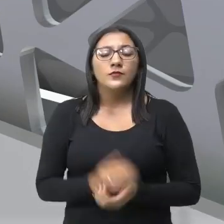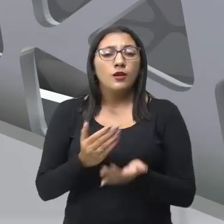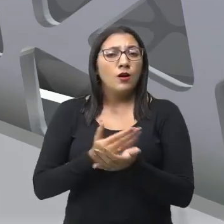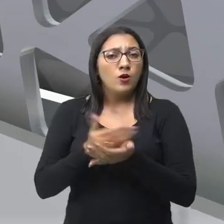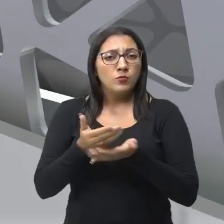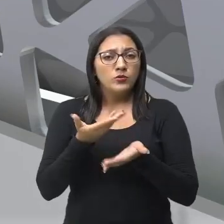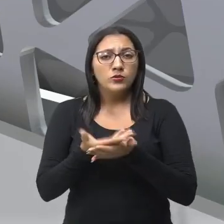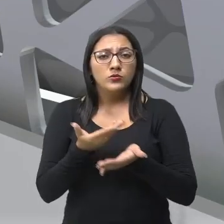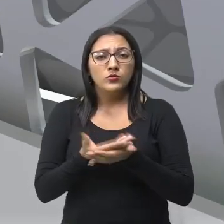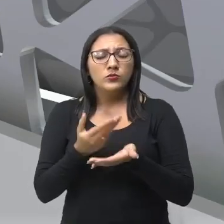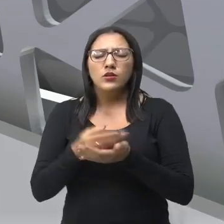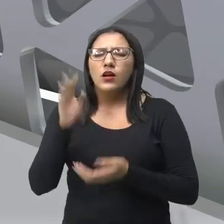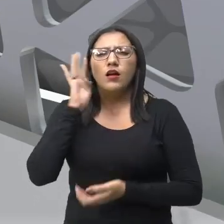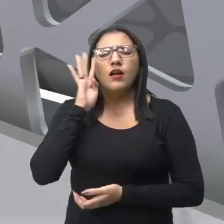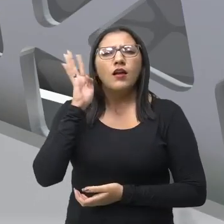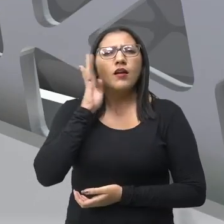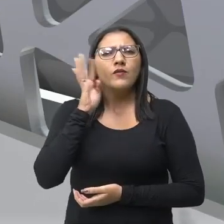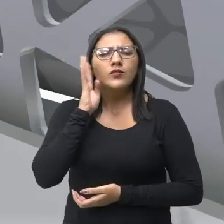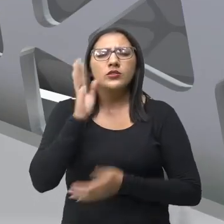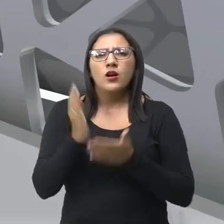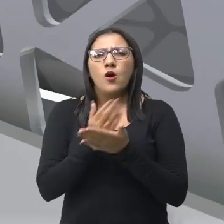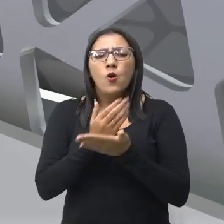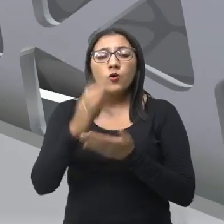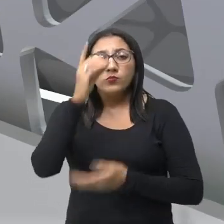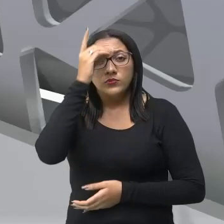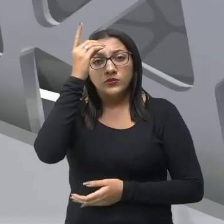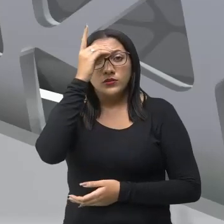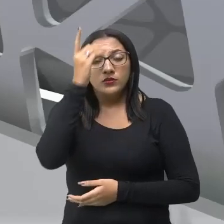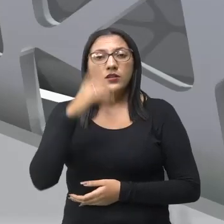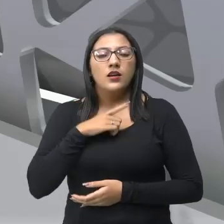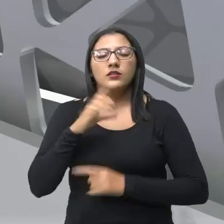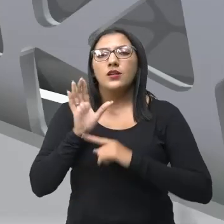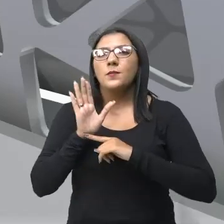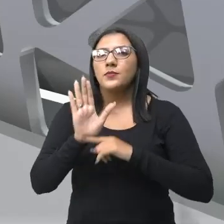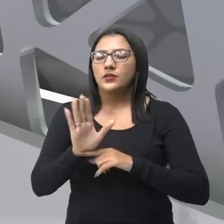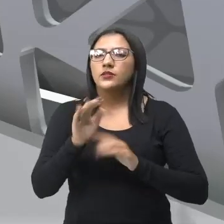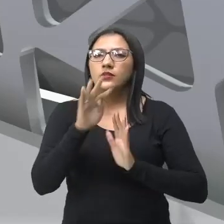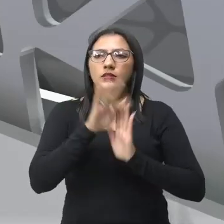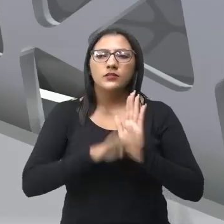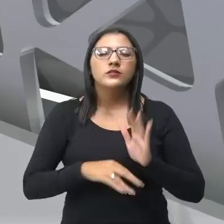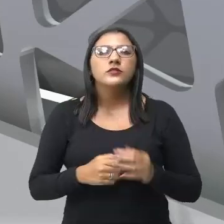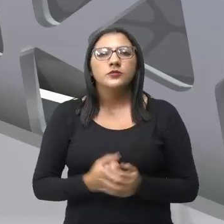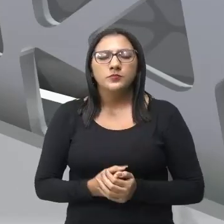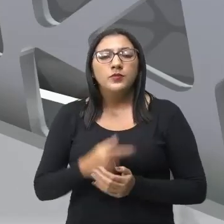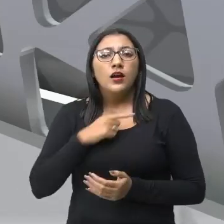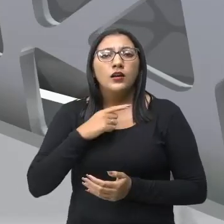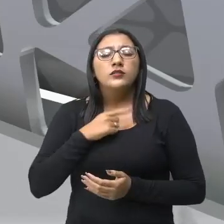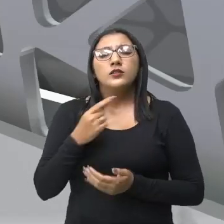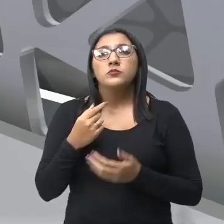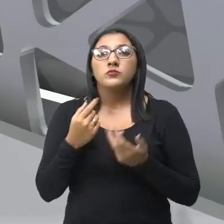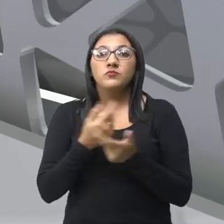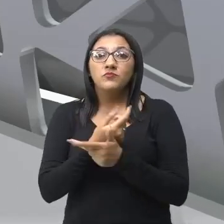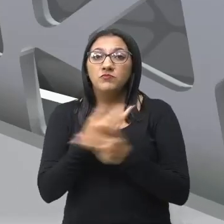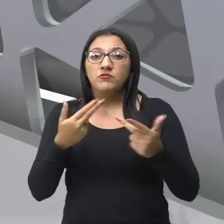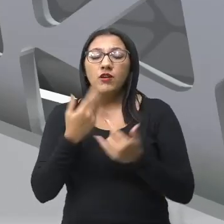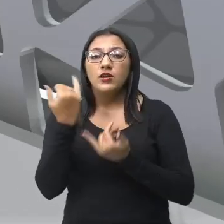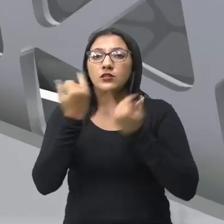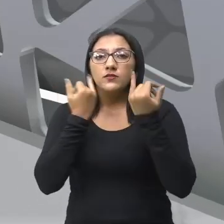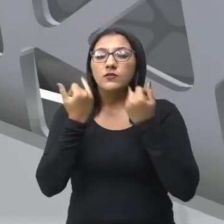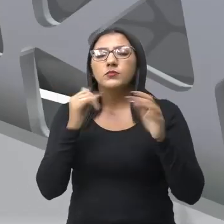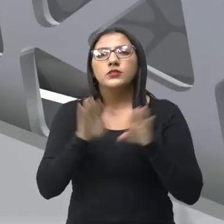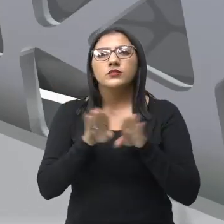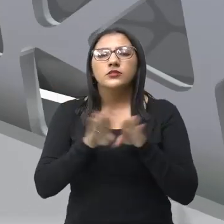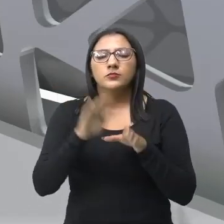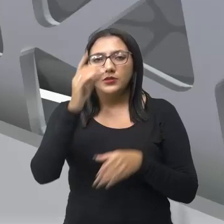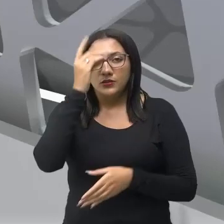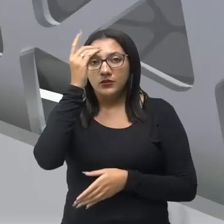Começamos a nossa aula refletindo sobre as ideias que são expostas em um texto. Temos diversas informações, diversas